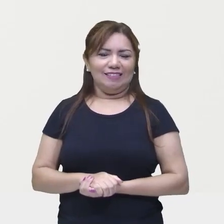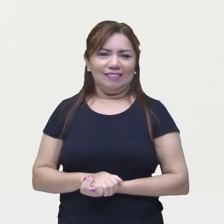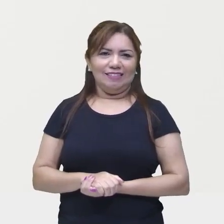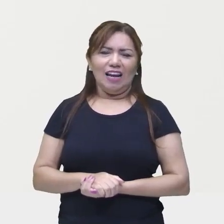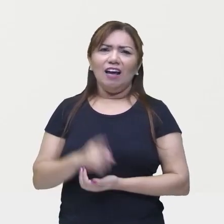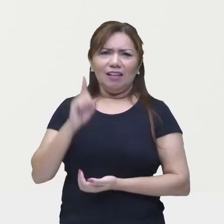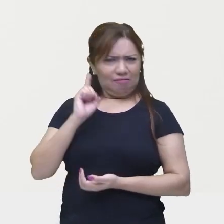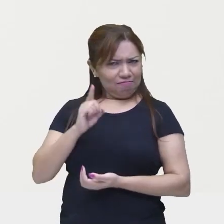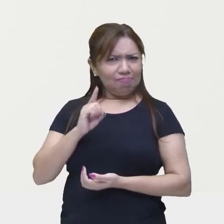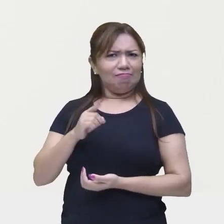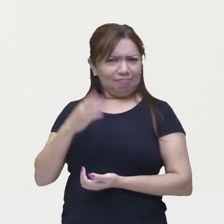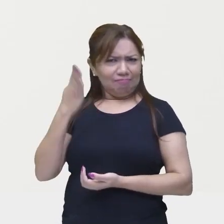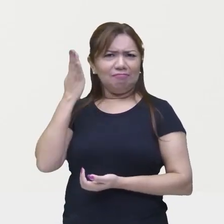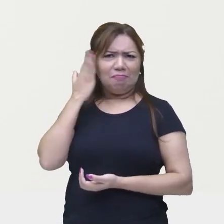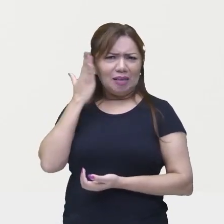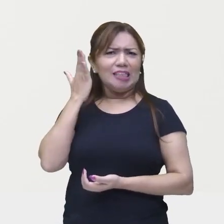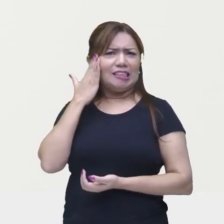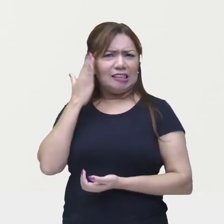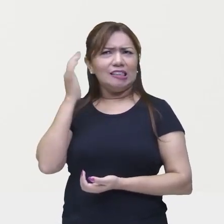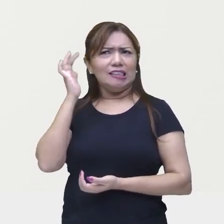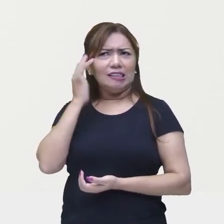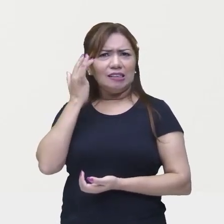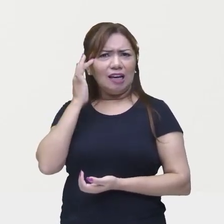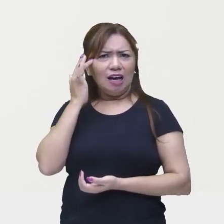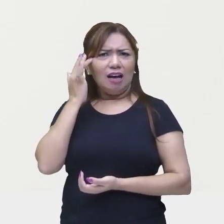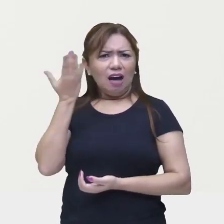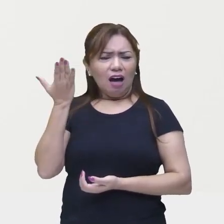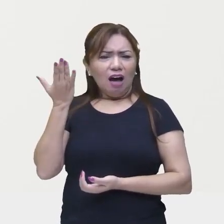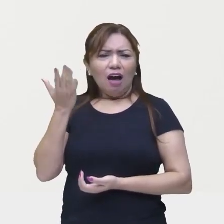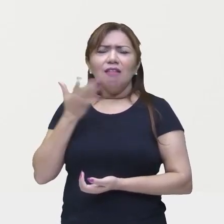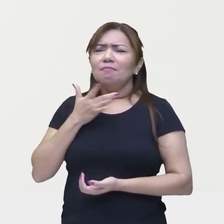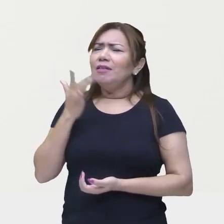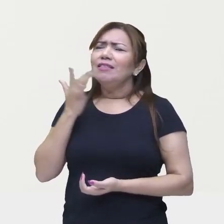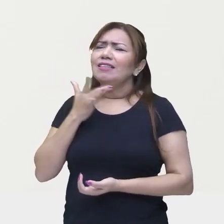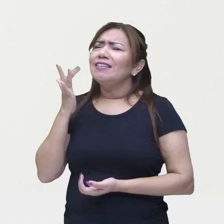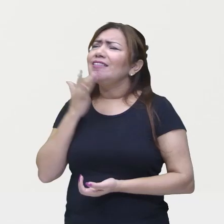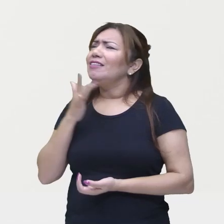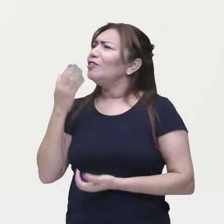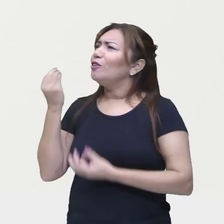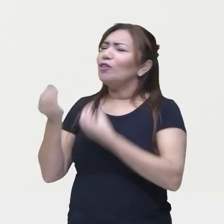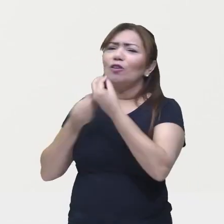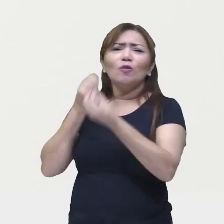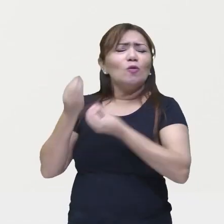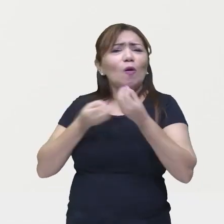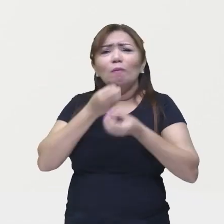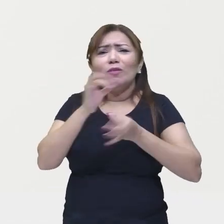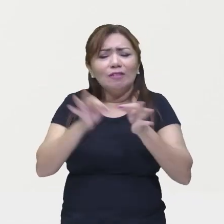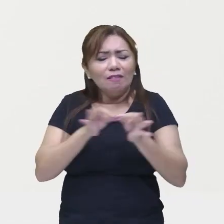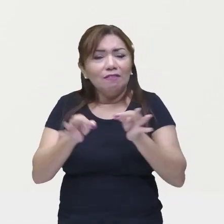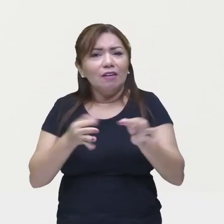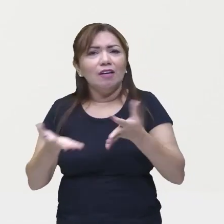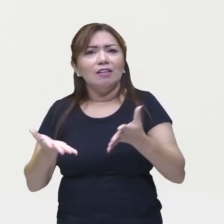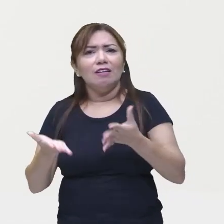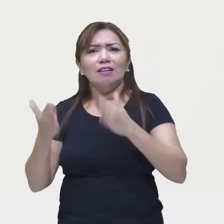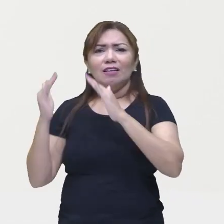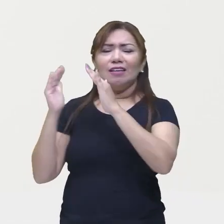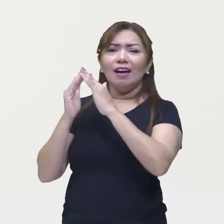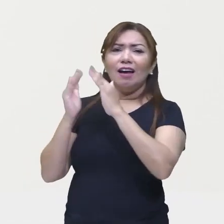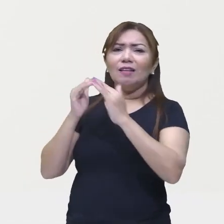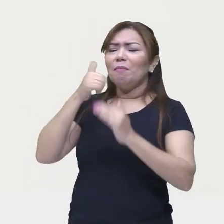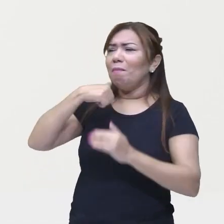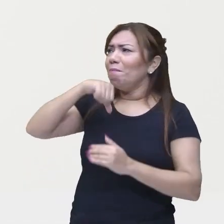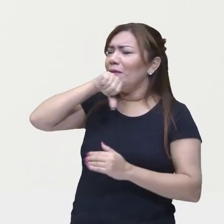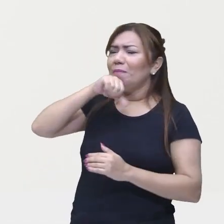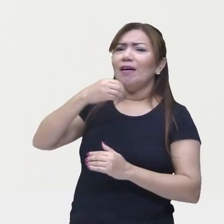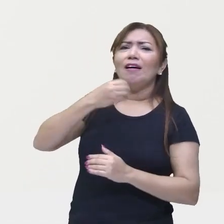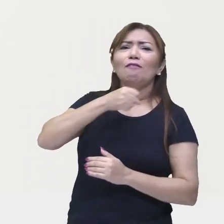Vocês já pararam para pensar como essas comidas deliciosas são feitas? Em casa, pela mamãe, pela